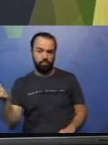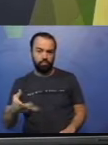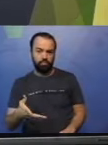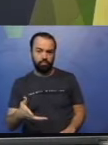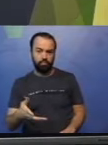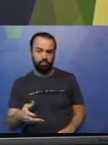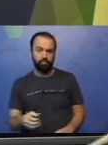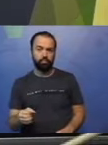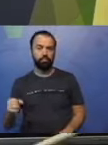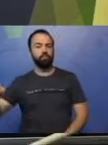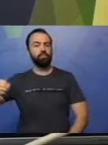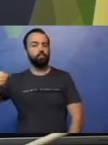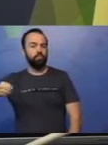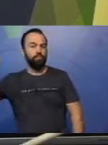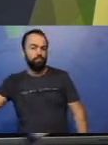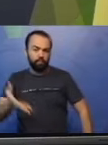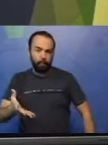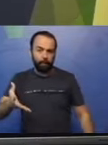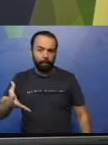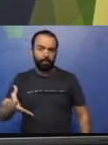Tá, vou jogar uma vez só.